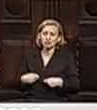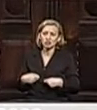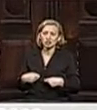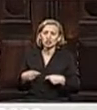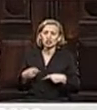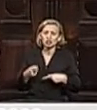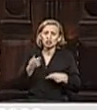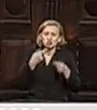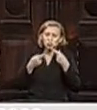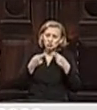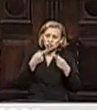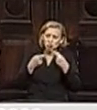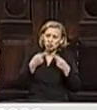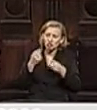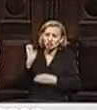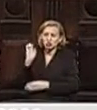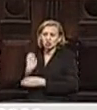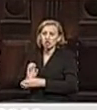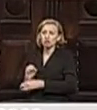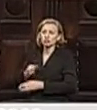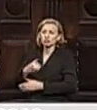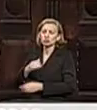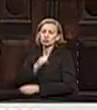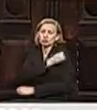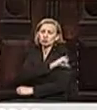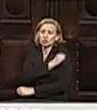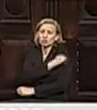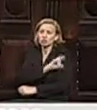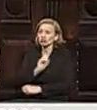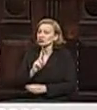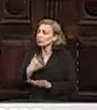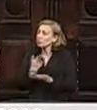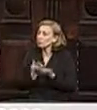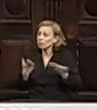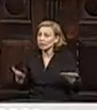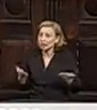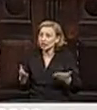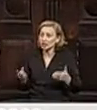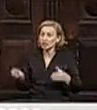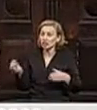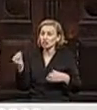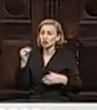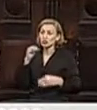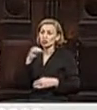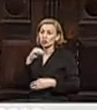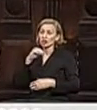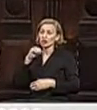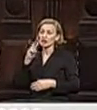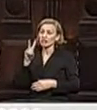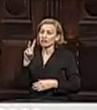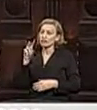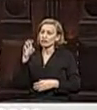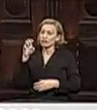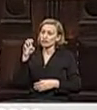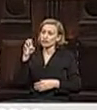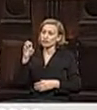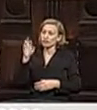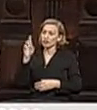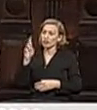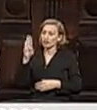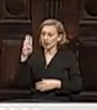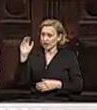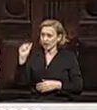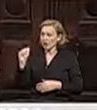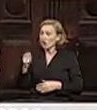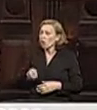burocráticas para que o Estado do Rio de Janeiro não perca a verba de quase 50 milhões de reais destinada